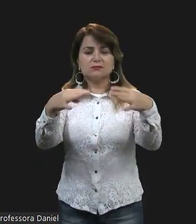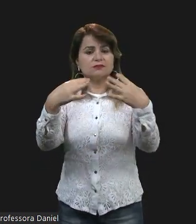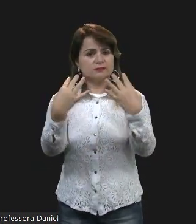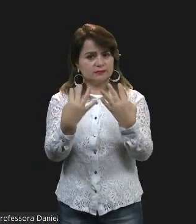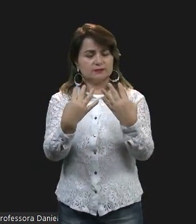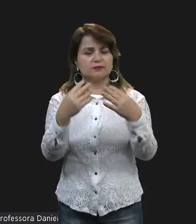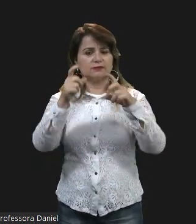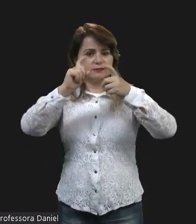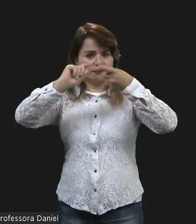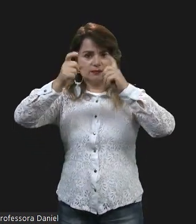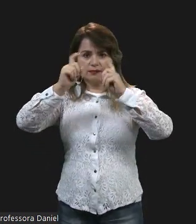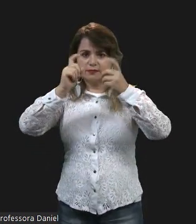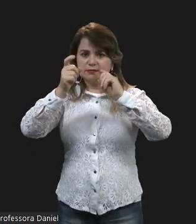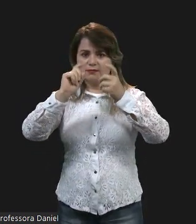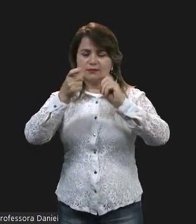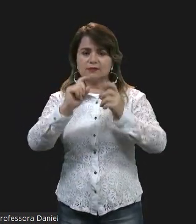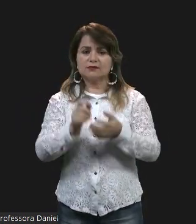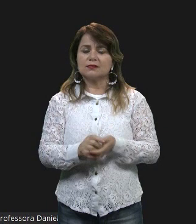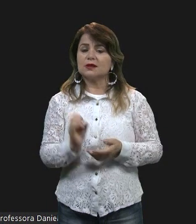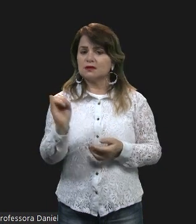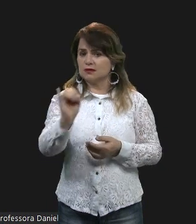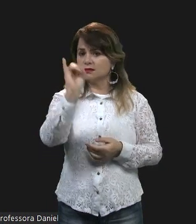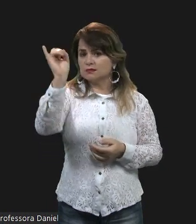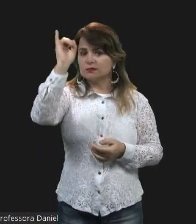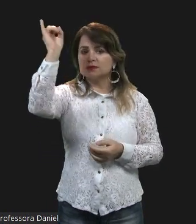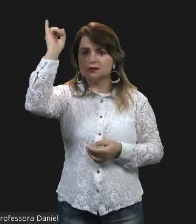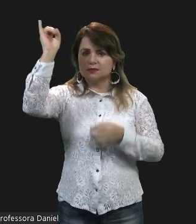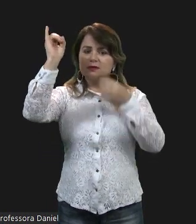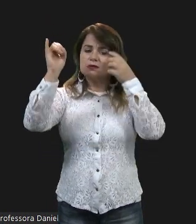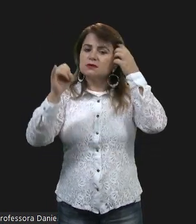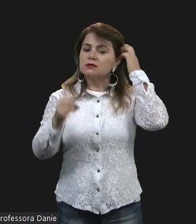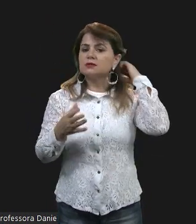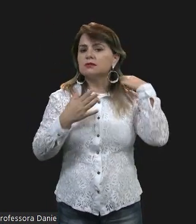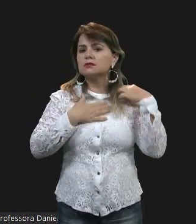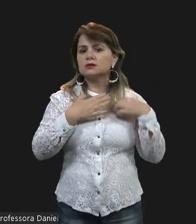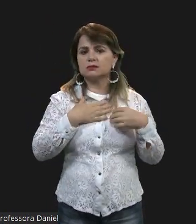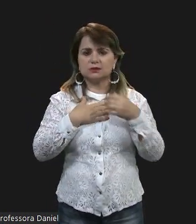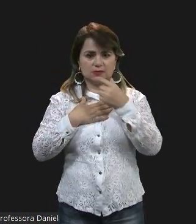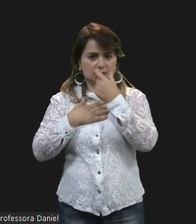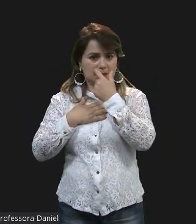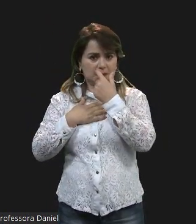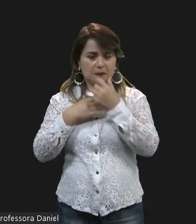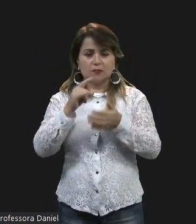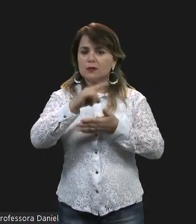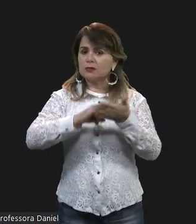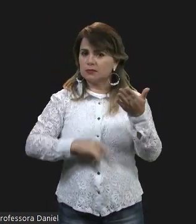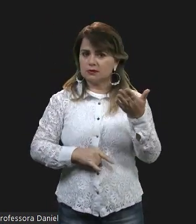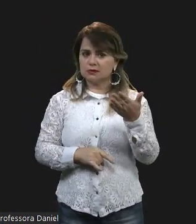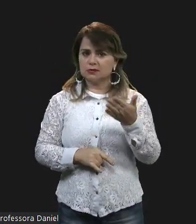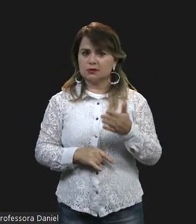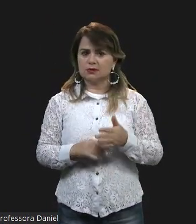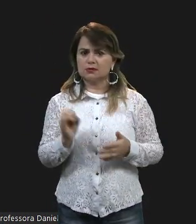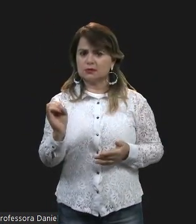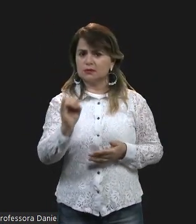vereadores. É muito importante para mim hoje o projeto. Muito obrigada.